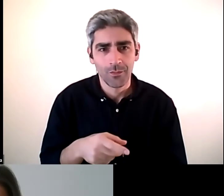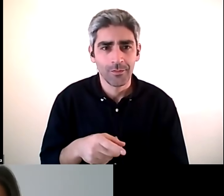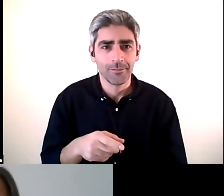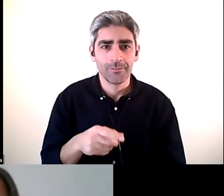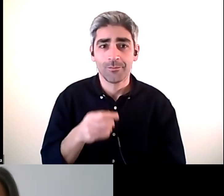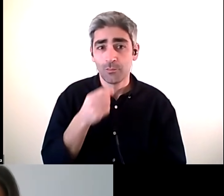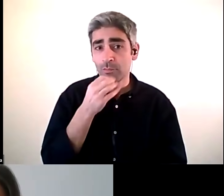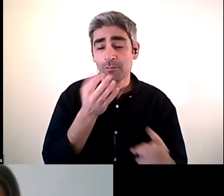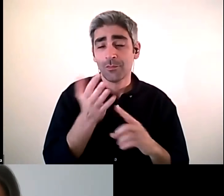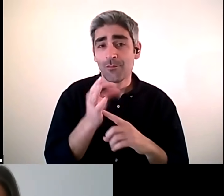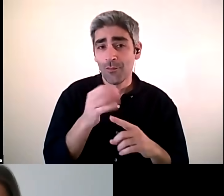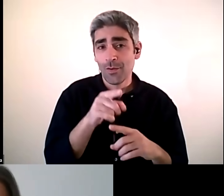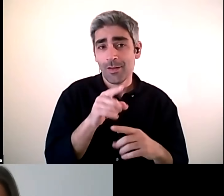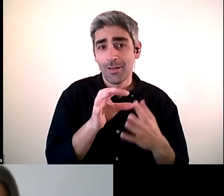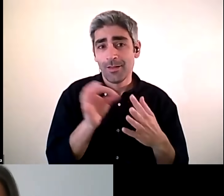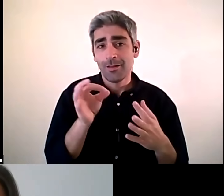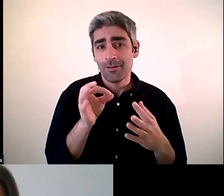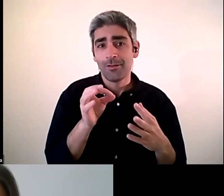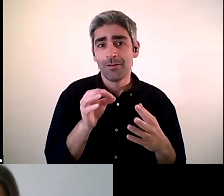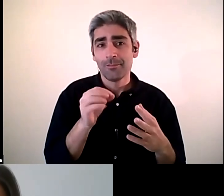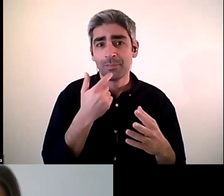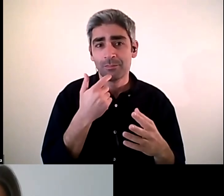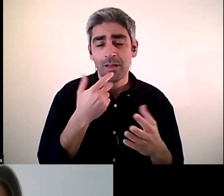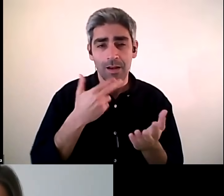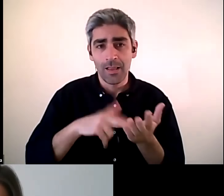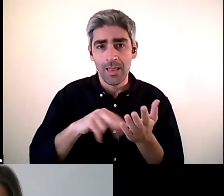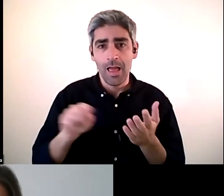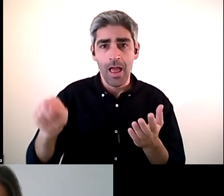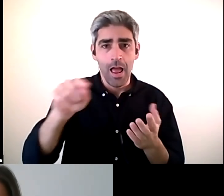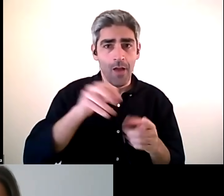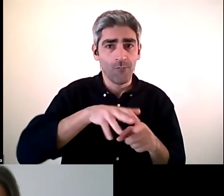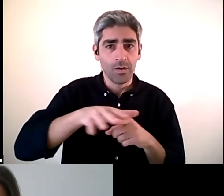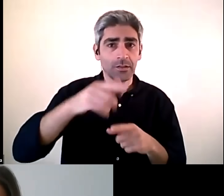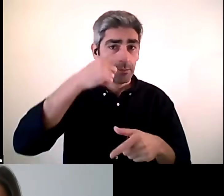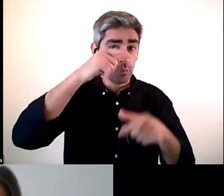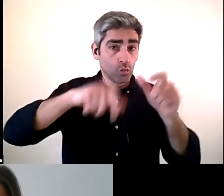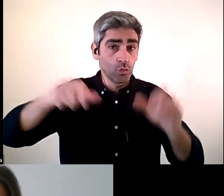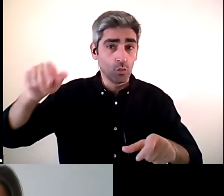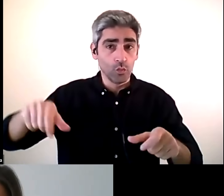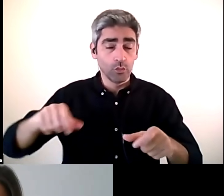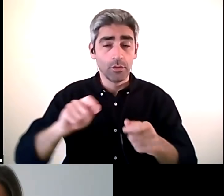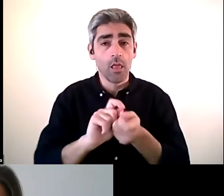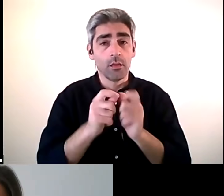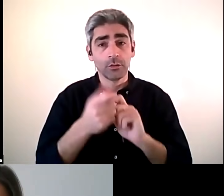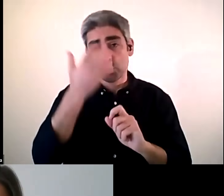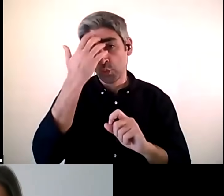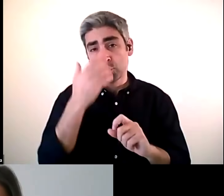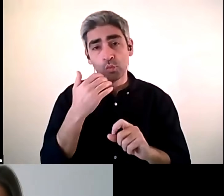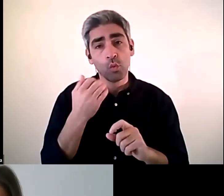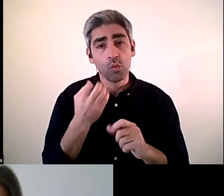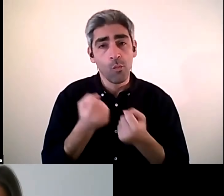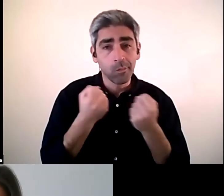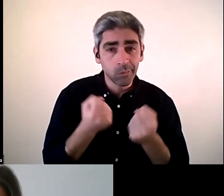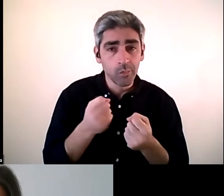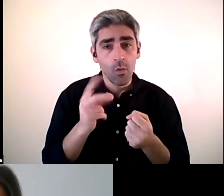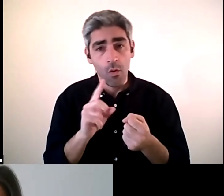destaquei por acaso, talvez não por acaso, mas perceber que é uma realidade que impacta muitas pessoas, a questão de alterações no sono. As alterações no